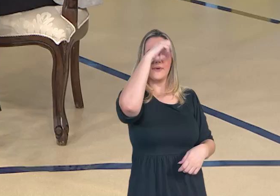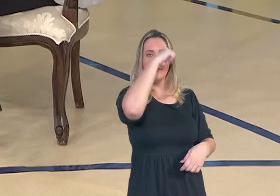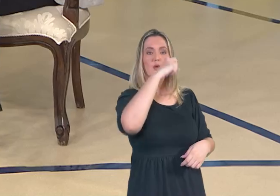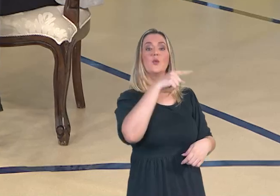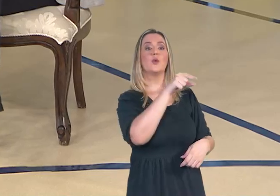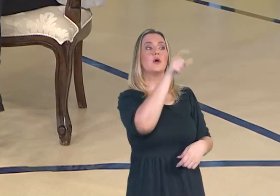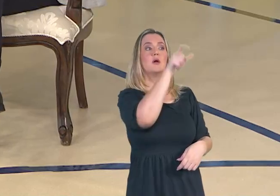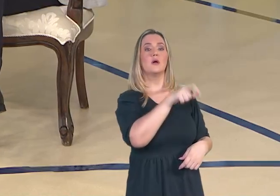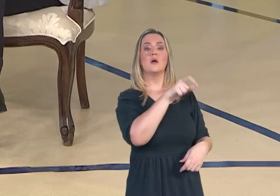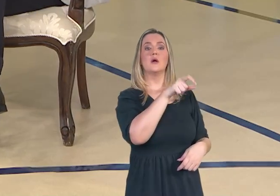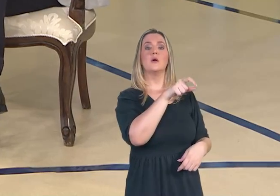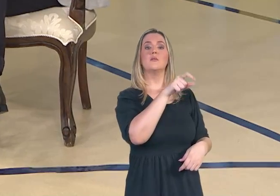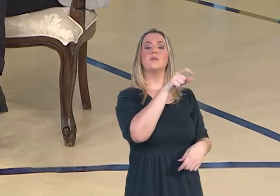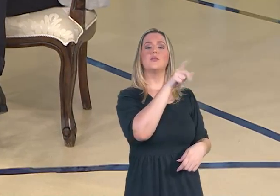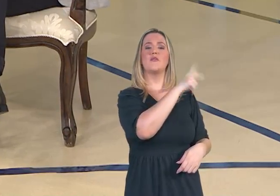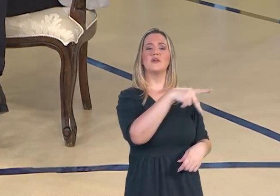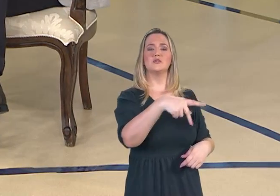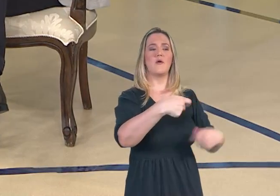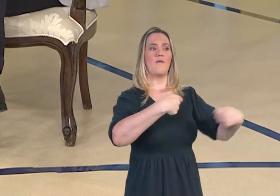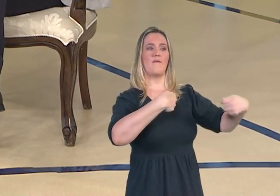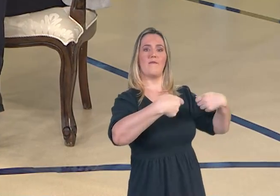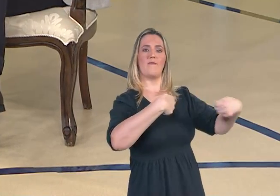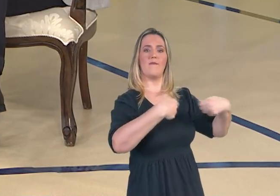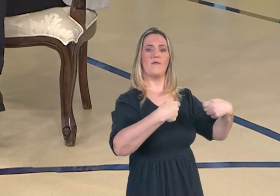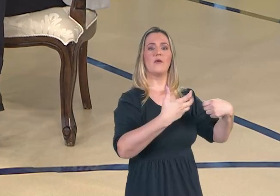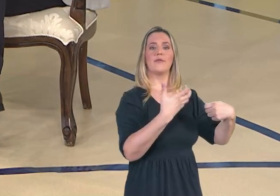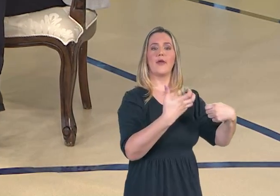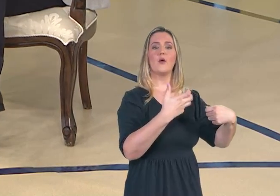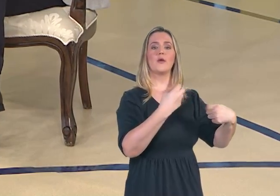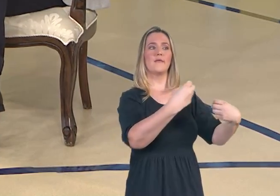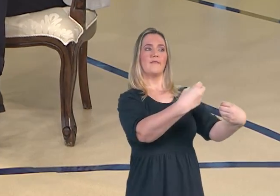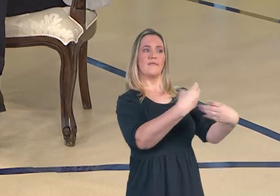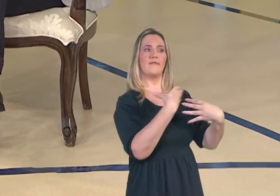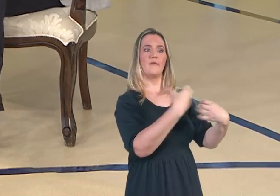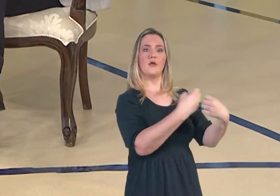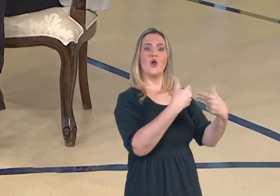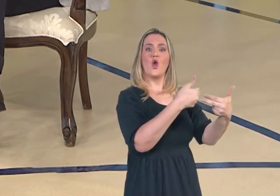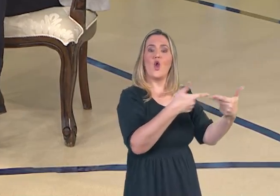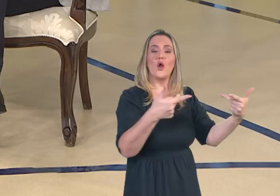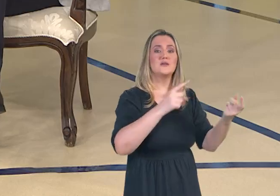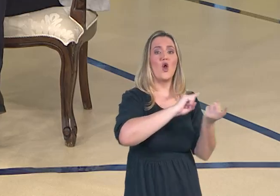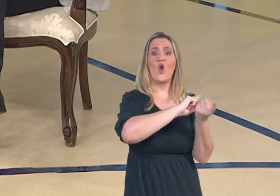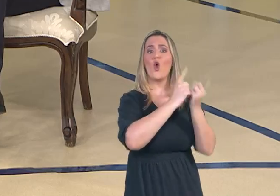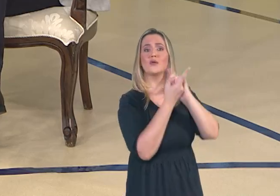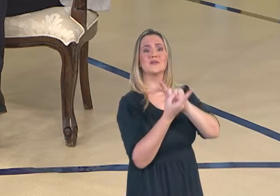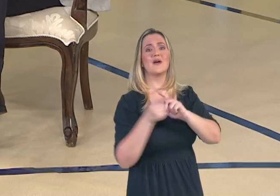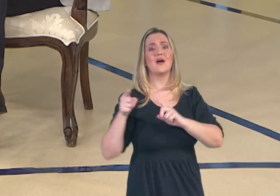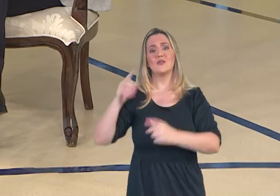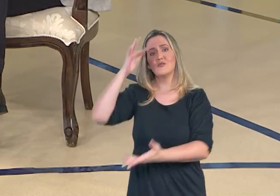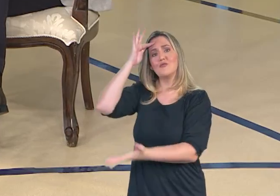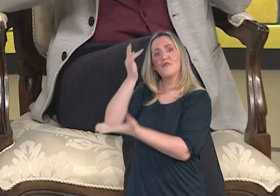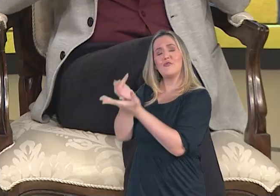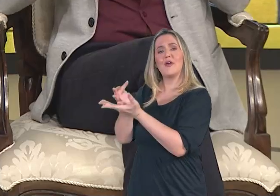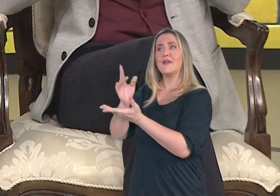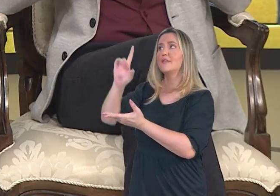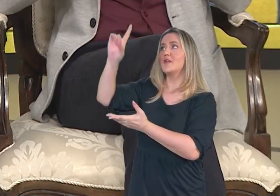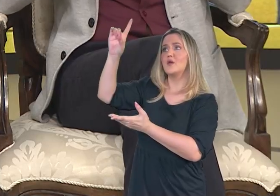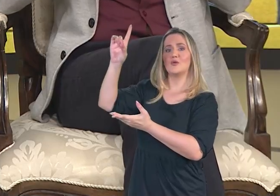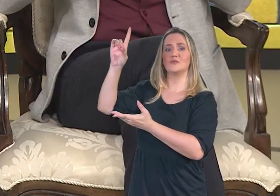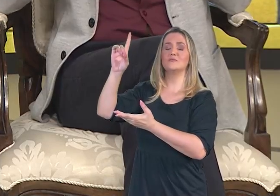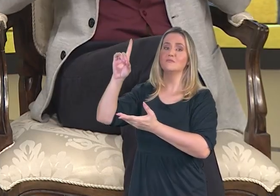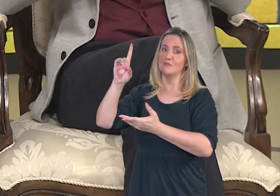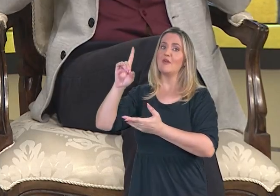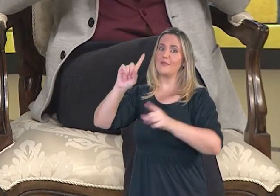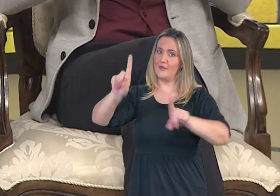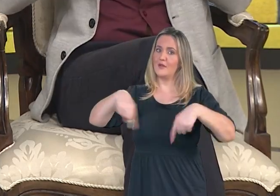que estavam, assim, ensinando coisas opostas a que eles acreditavam. Era um desafio de fé muito grande. Aí eu fico me